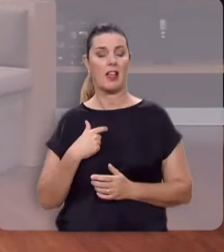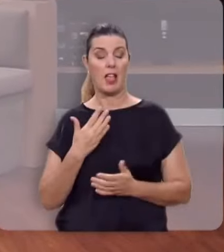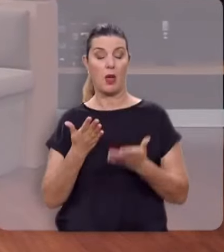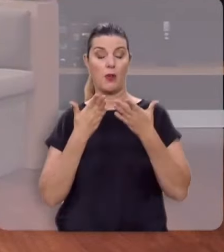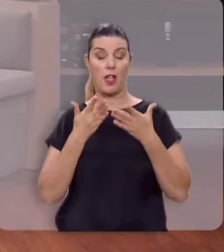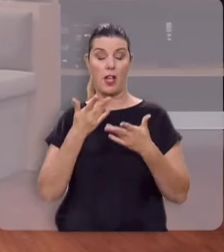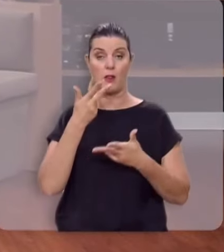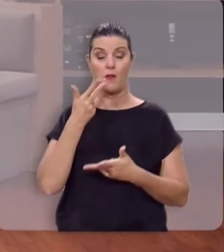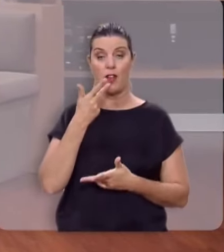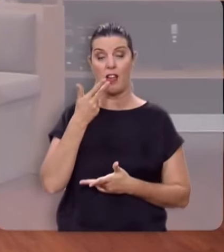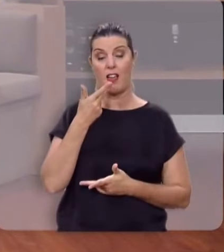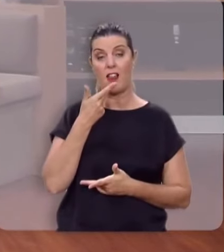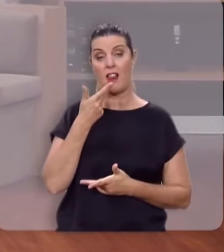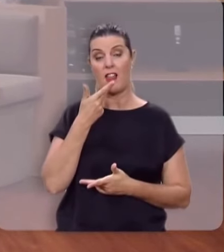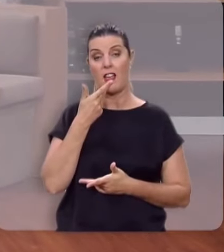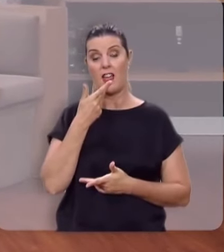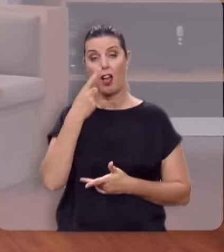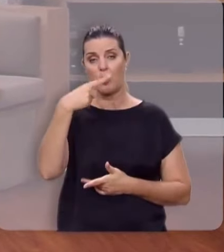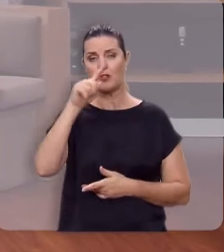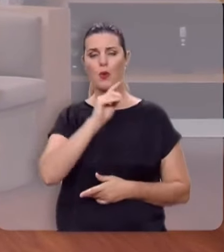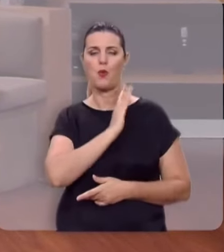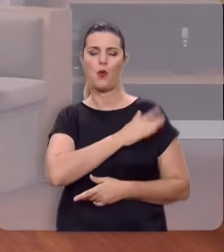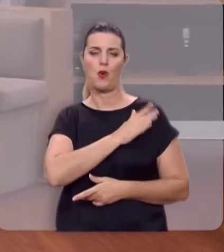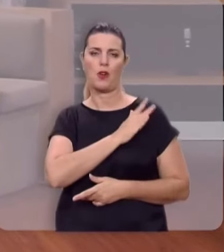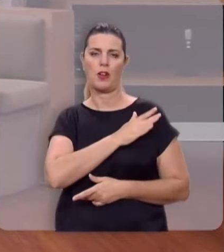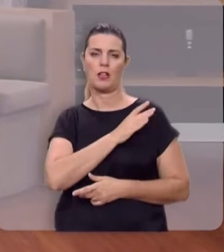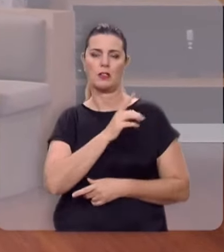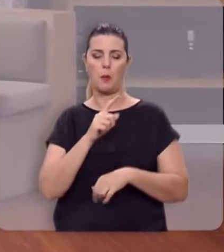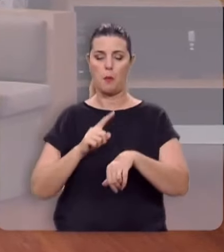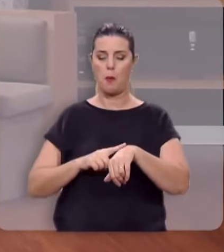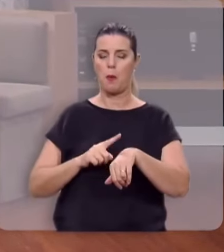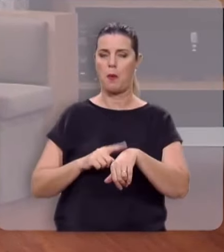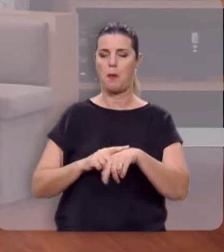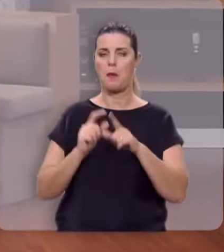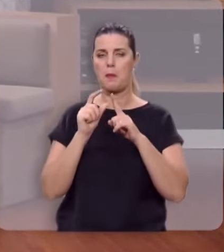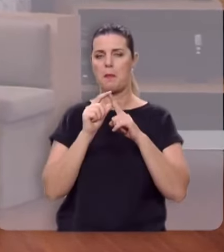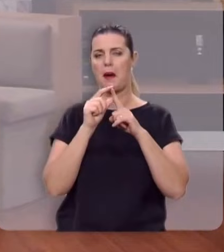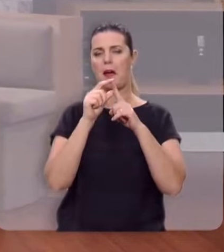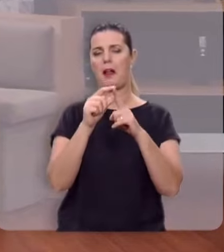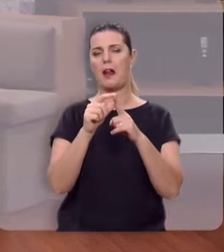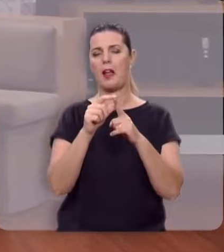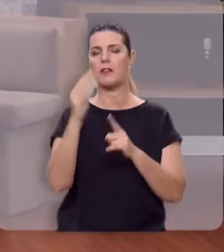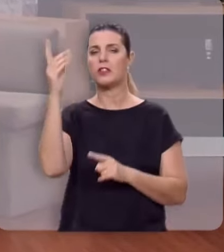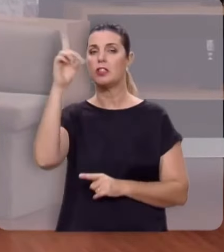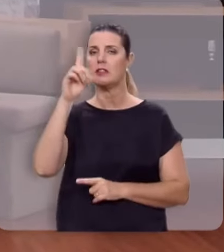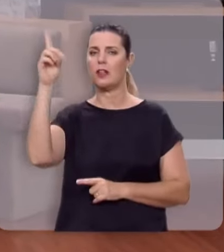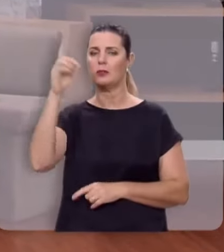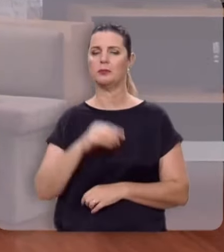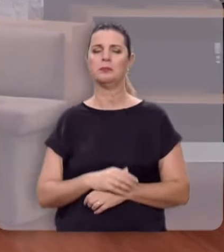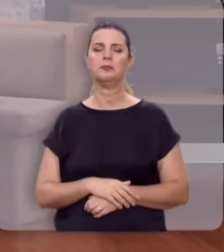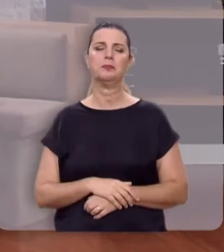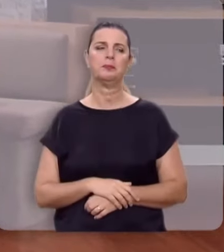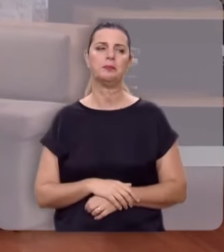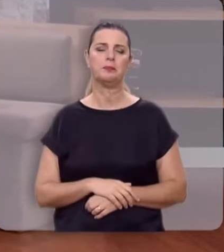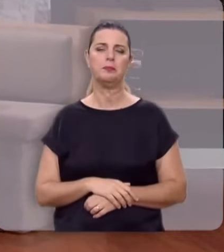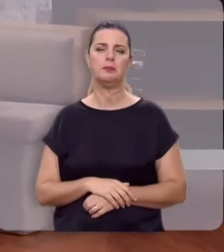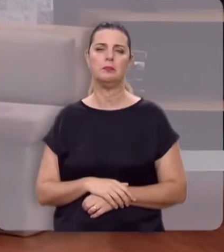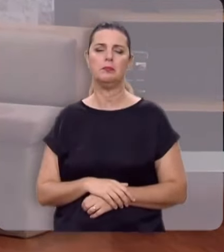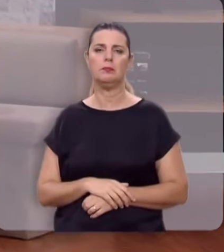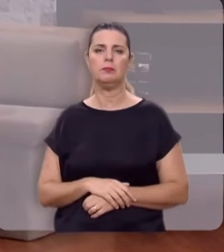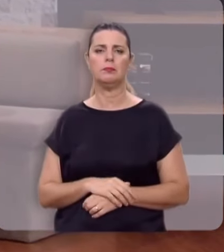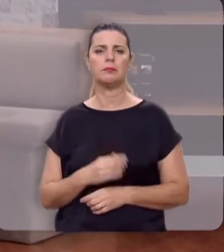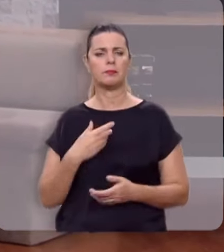Eu quero trazer ao seu coração neste momento uma palavra da parte de Deus